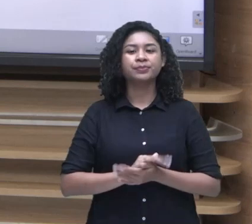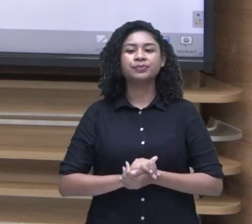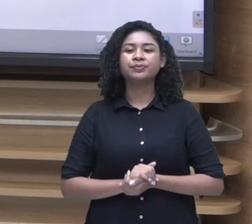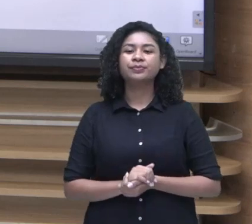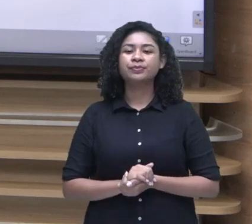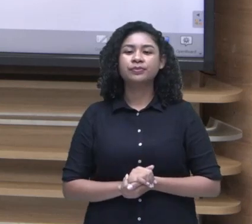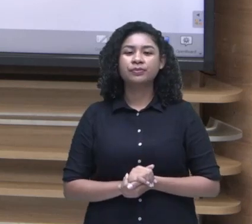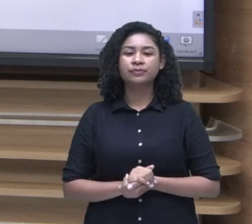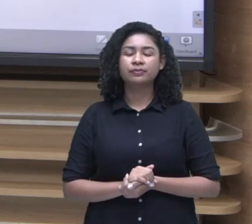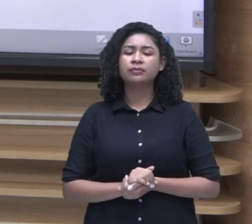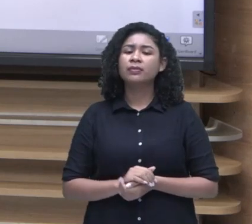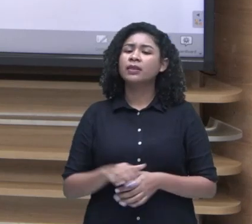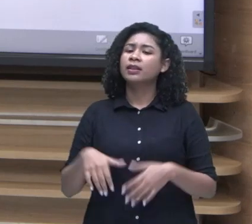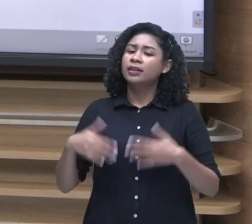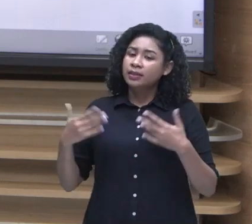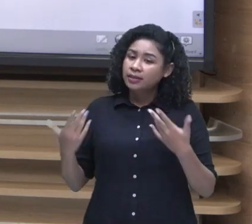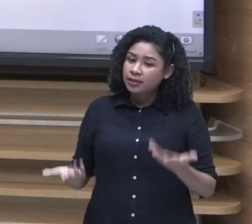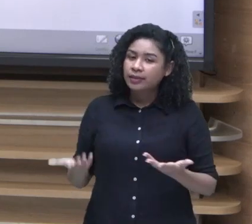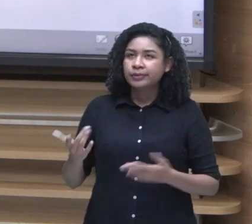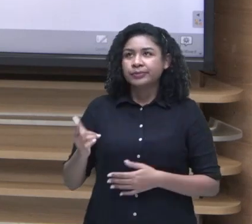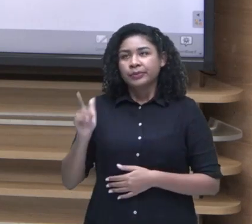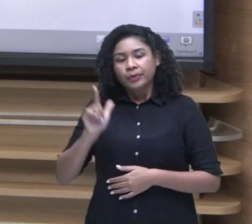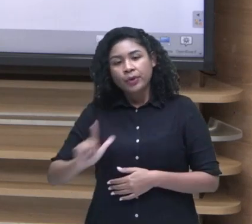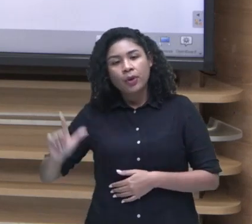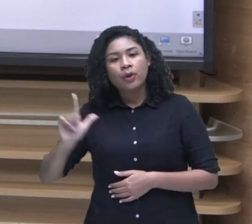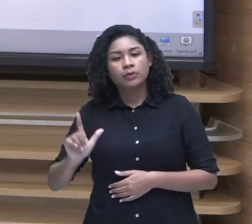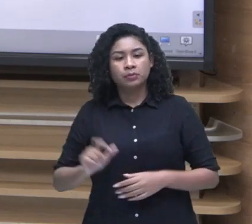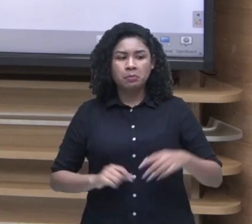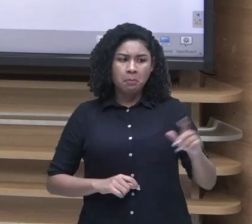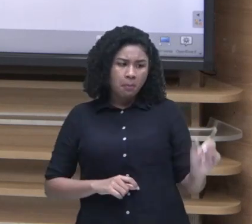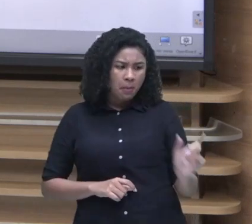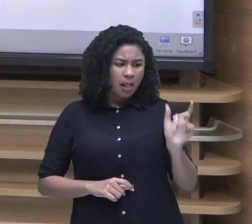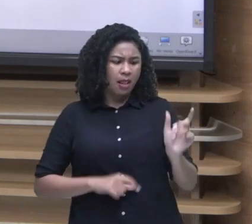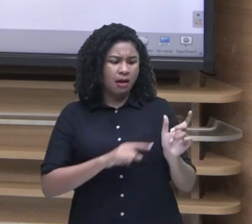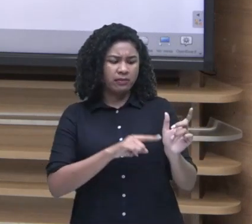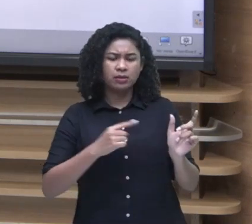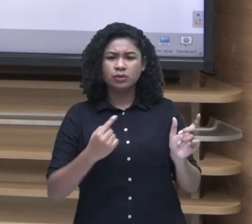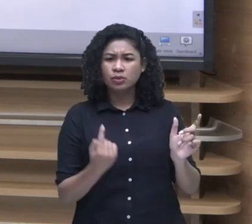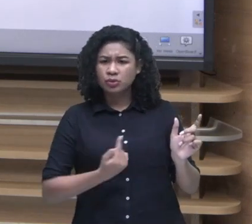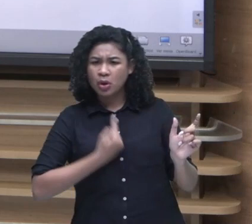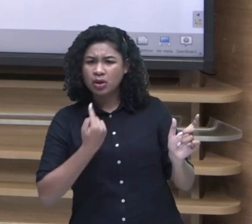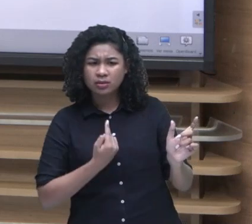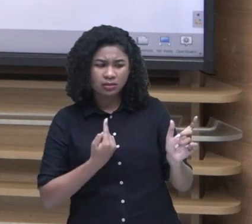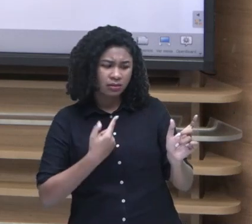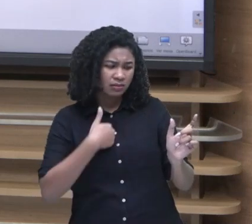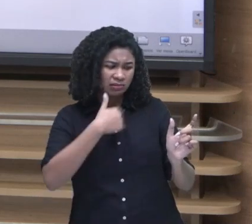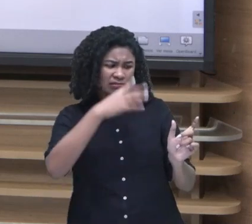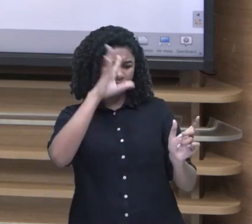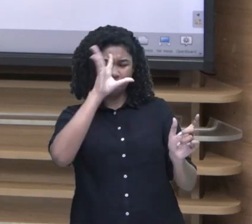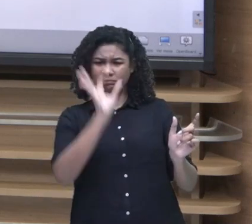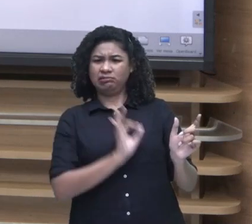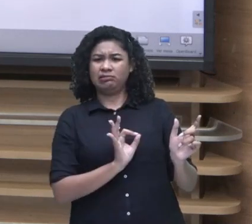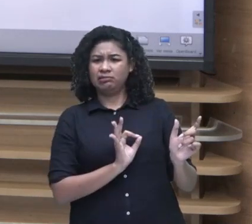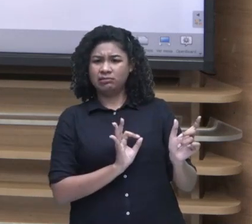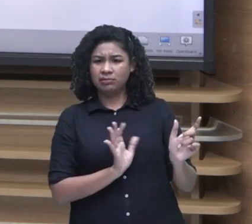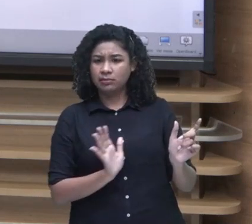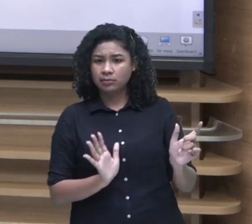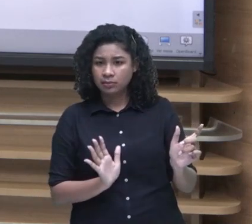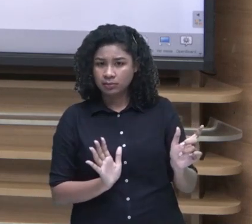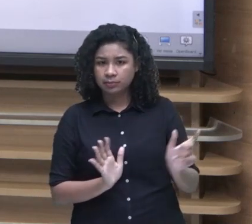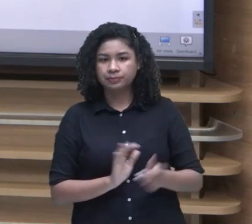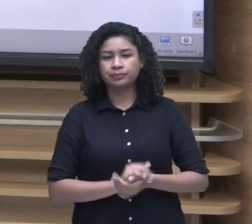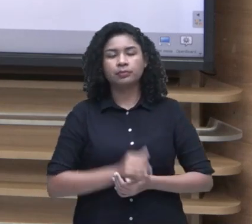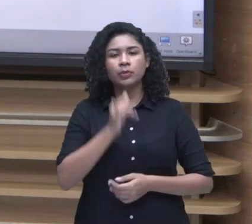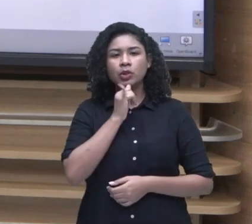contexto. Então, claro, aquela palavra solta, você não vai compreender, né? Quando eu